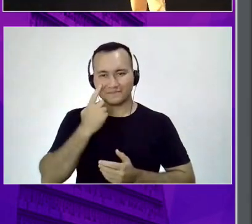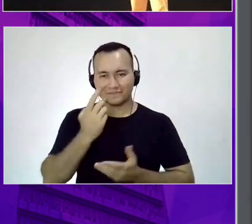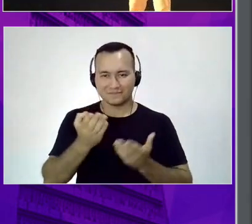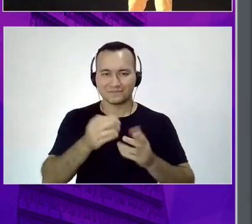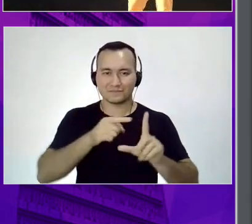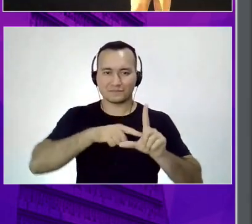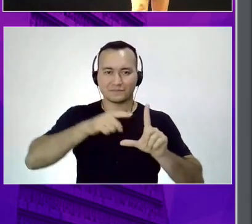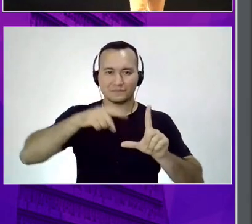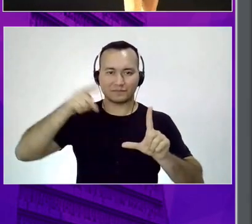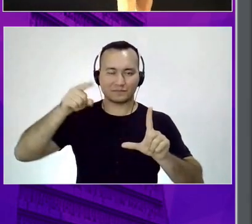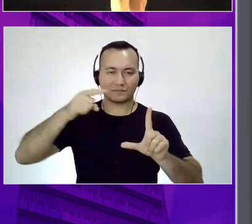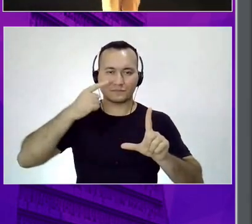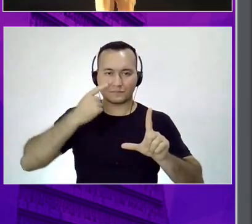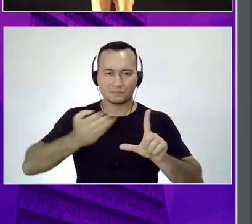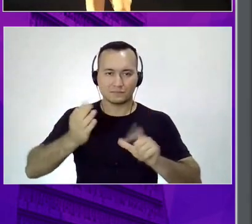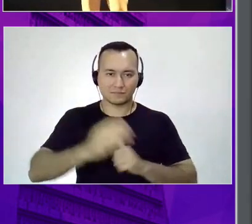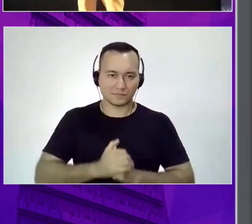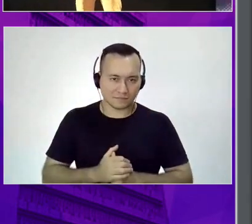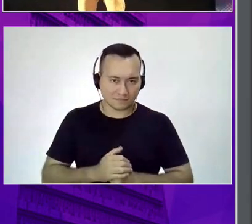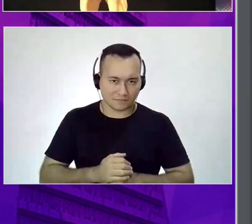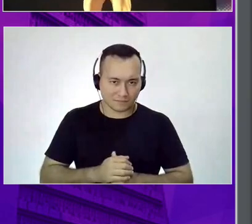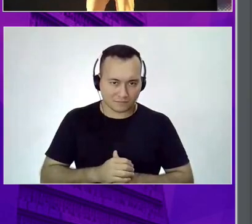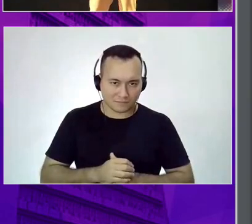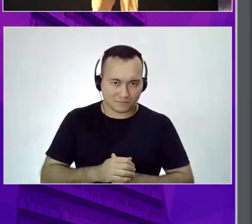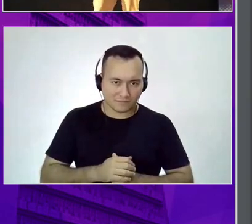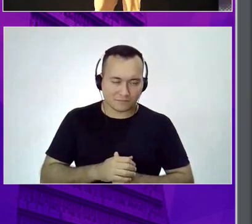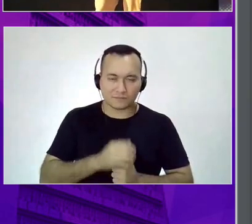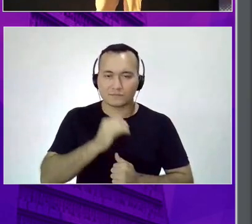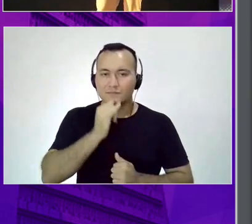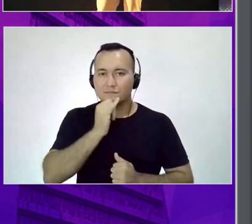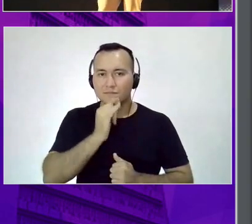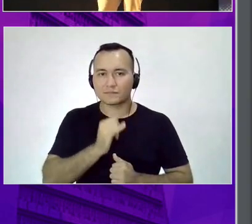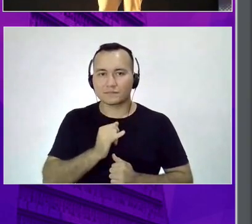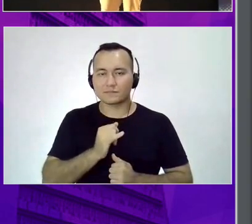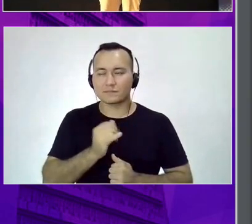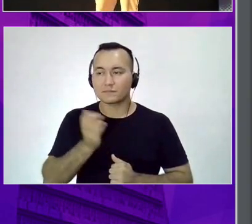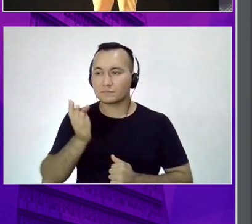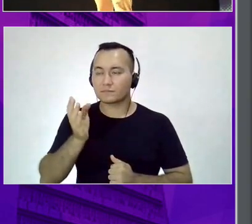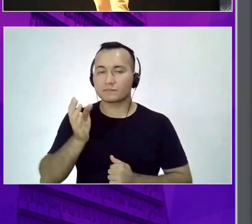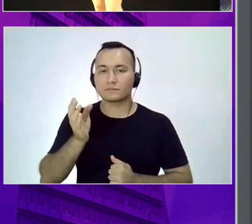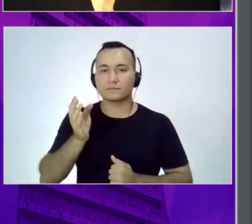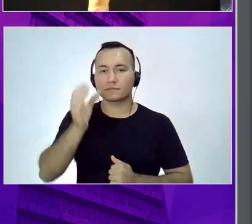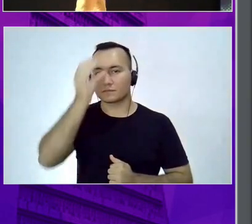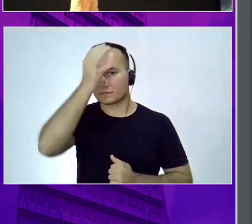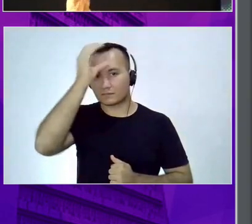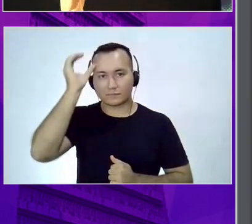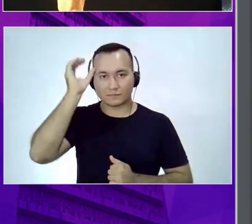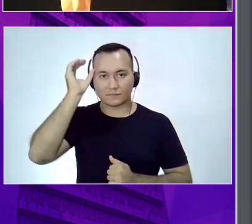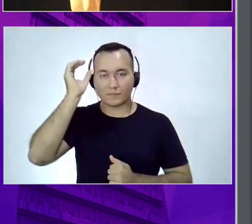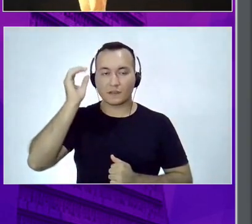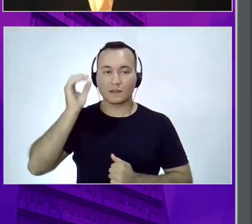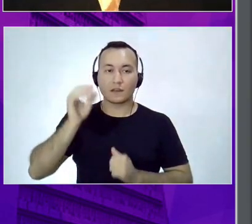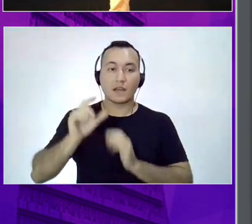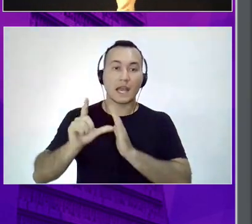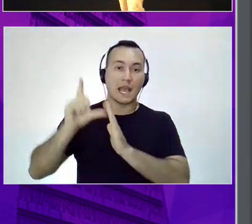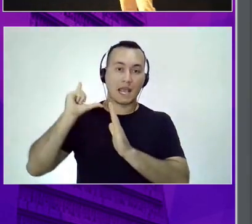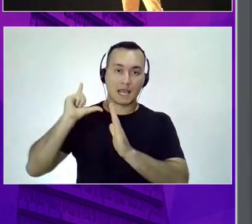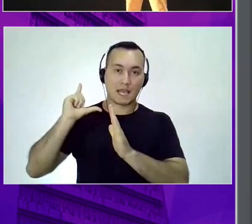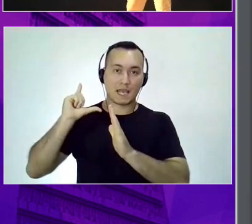de não transbordos, então a taxa de retenção de clientes no chat, antes